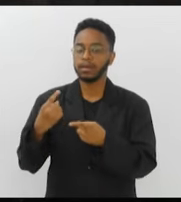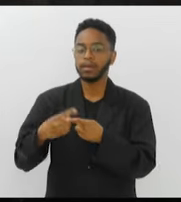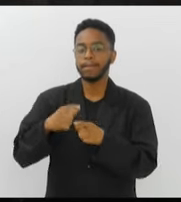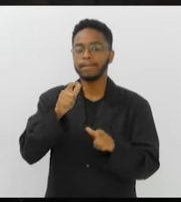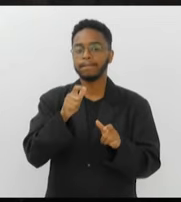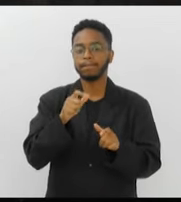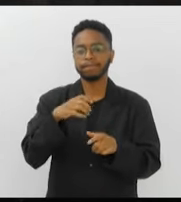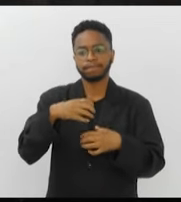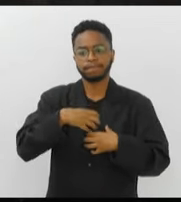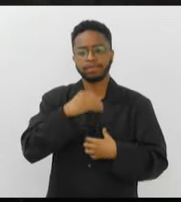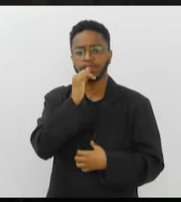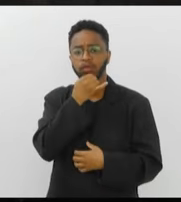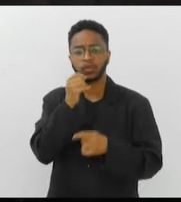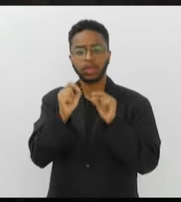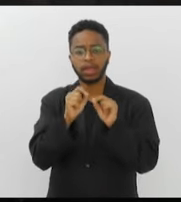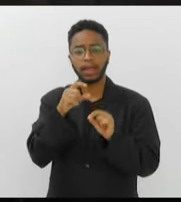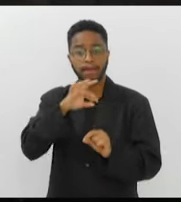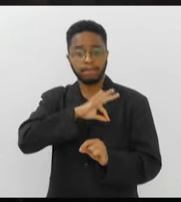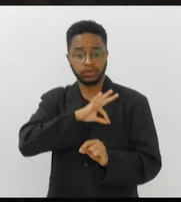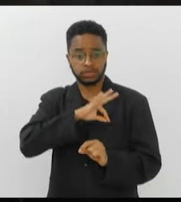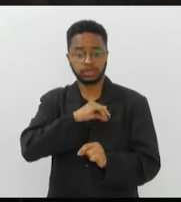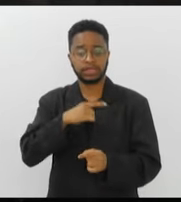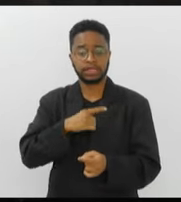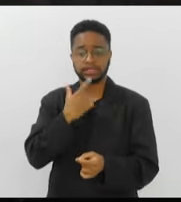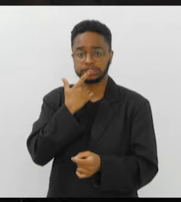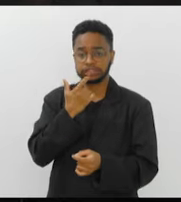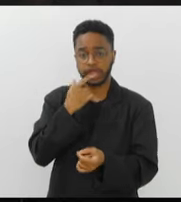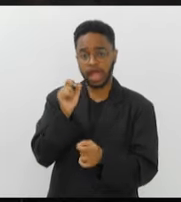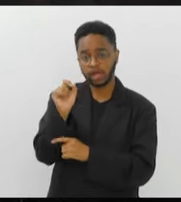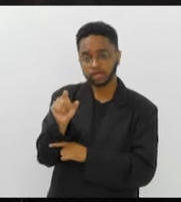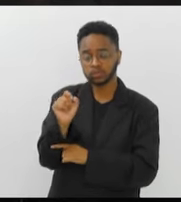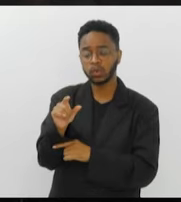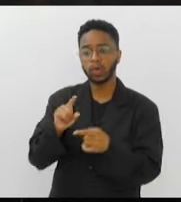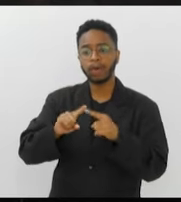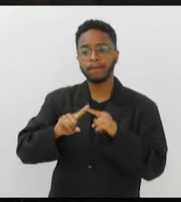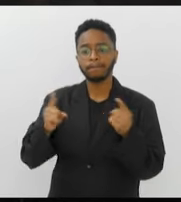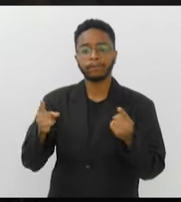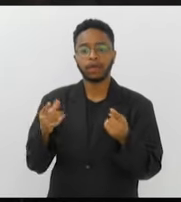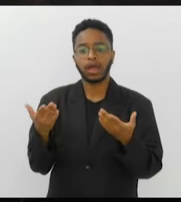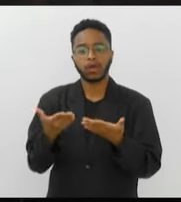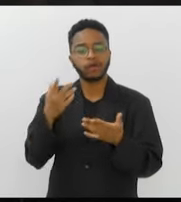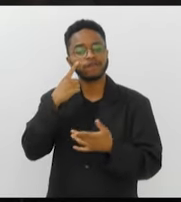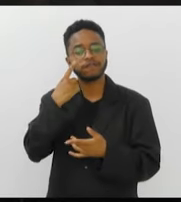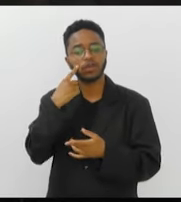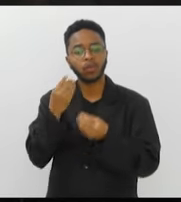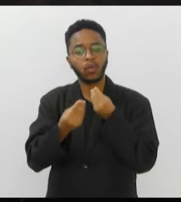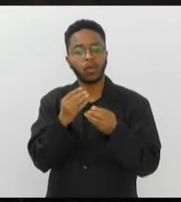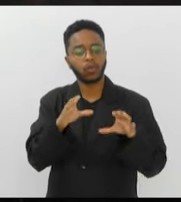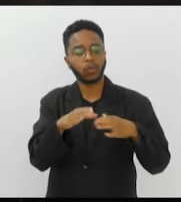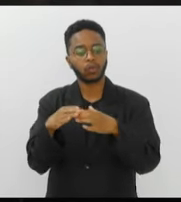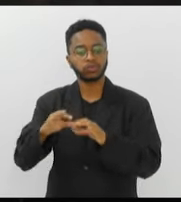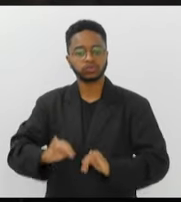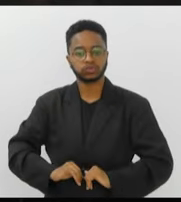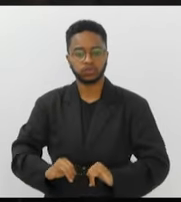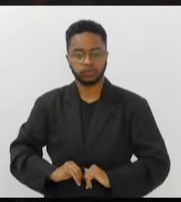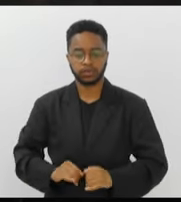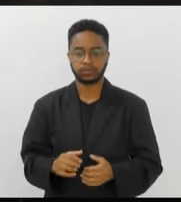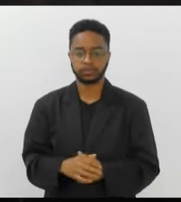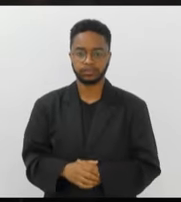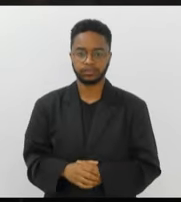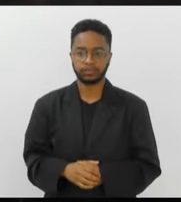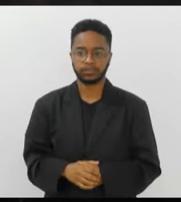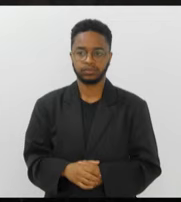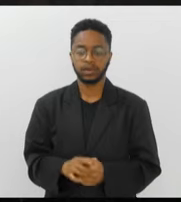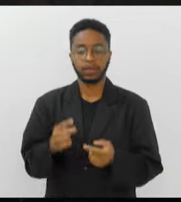muito grande, eu como policial, como sangue azul, fica vendo da forma como a tropa está sofrendo, pô. Bom, eu cansei de